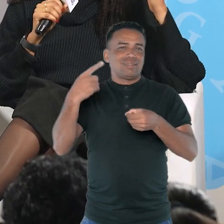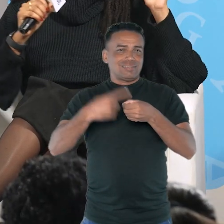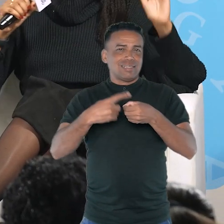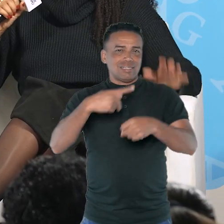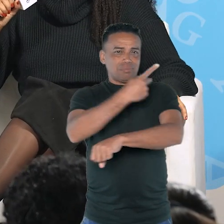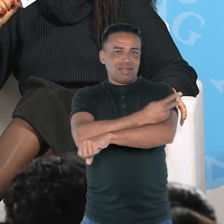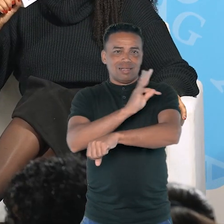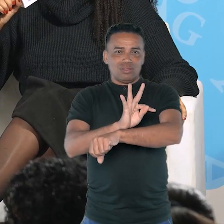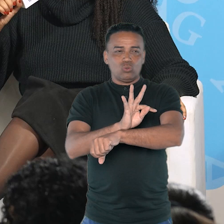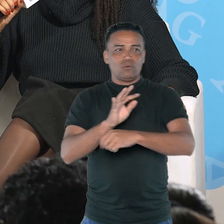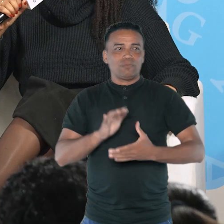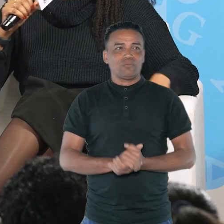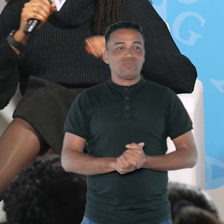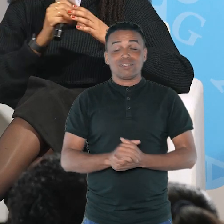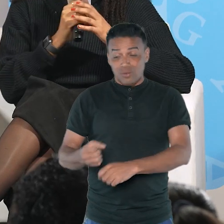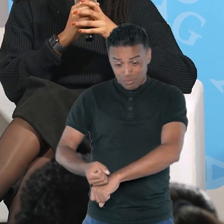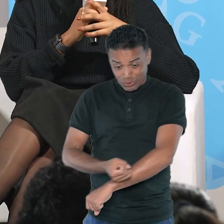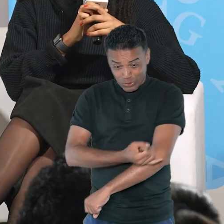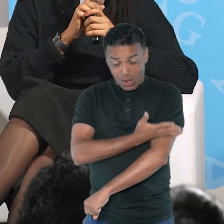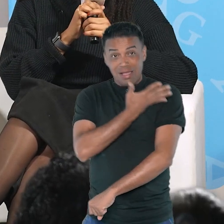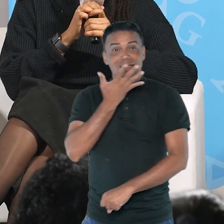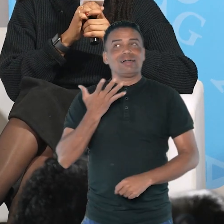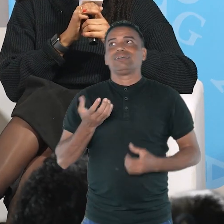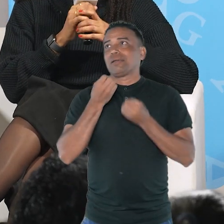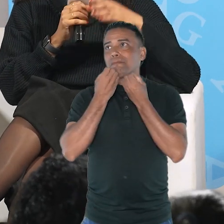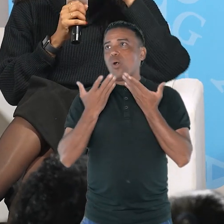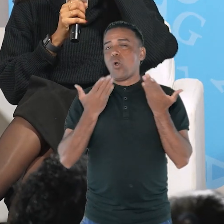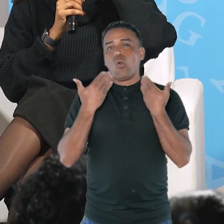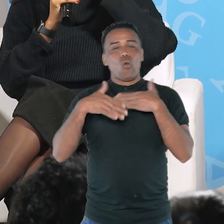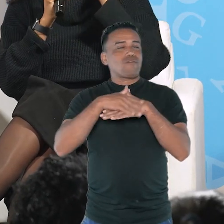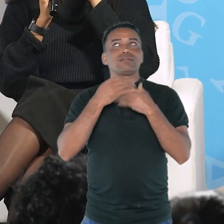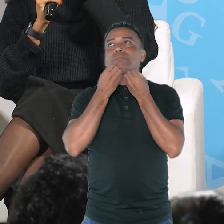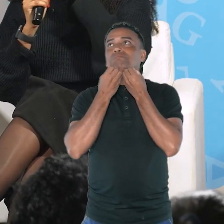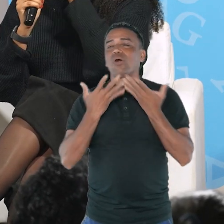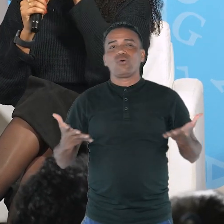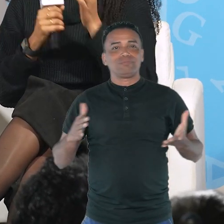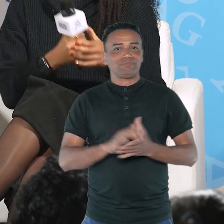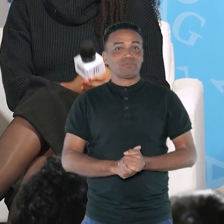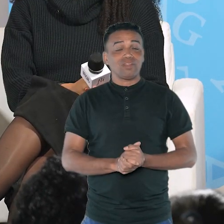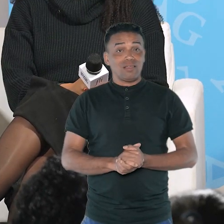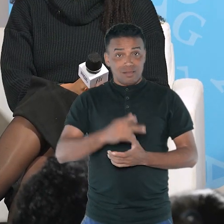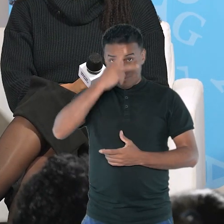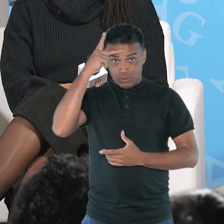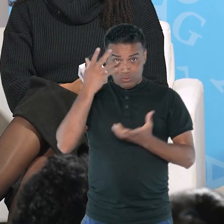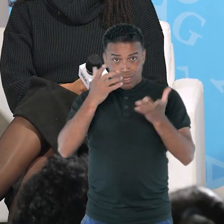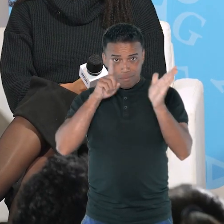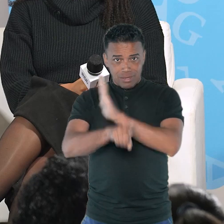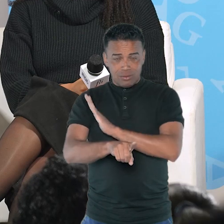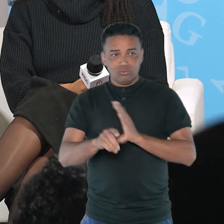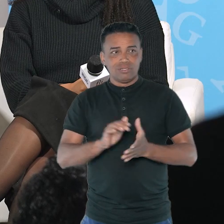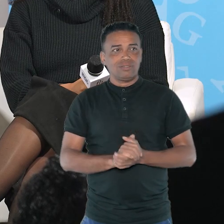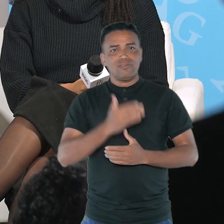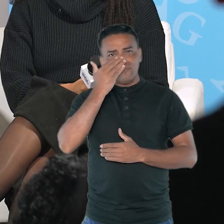Gente, me leva Tem no gente Quilombo São até Domingo, eu quero ir. emocionando aqui, viu, gente? Tá muito bom esse papo. Gente, vamos lá, mais alguém? Tem